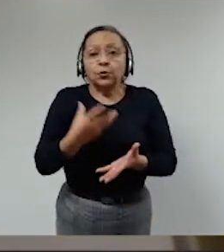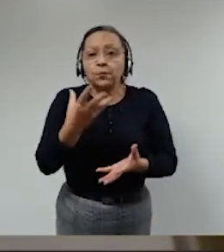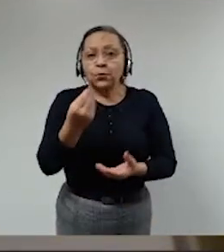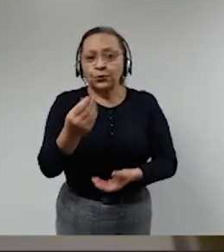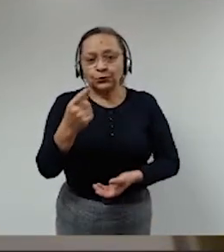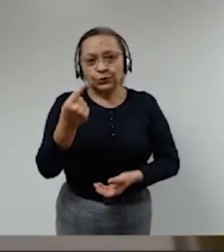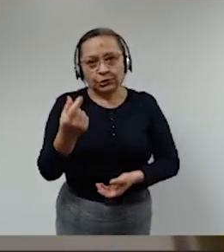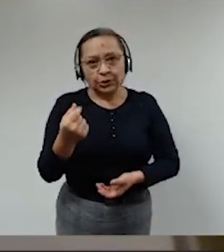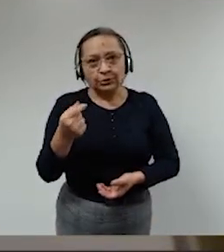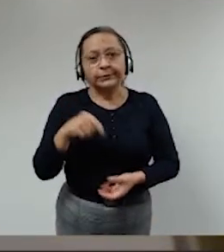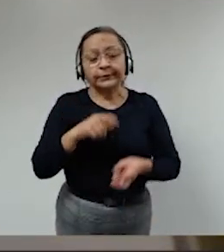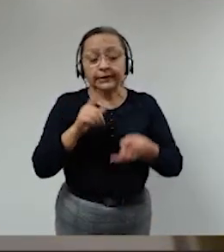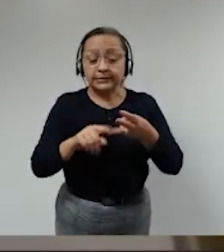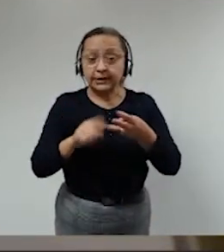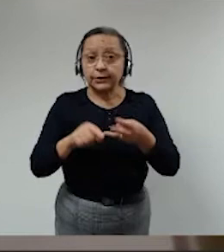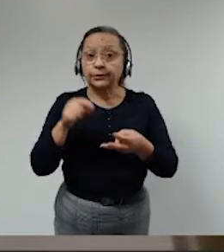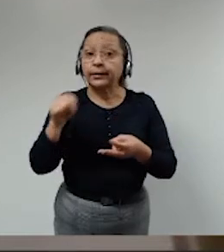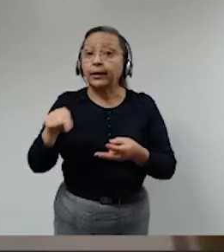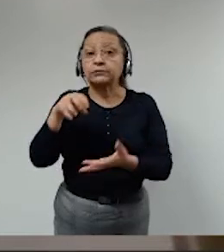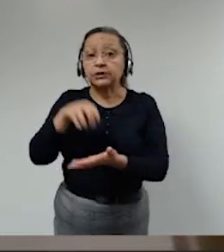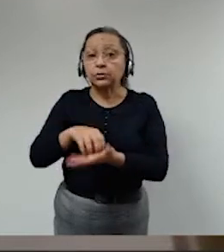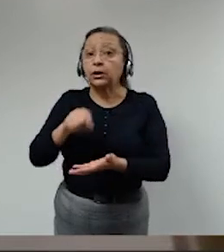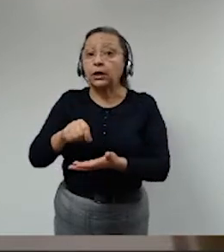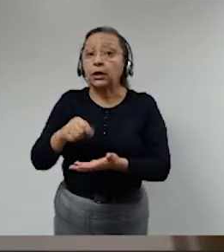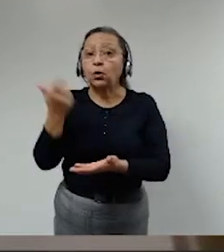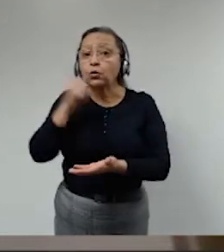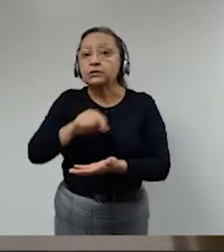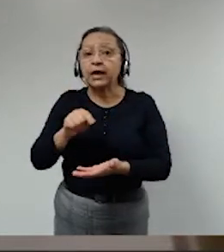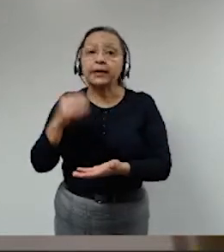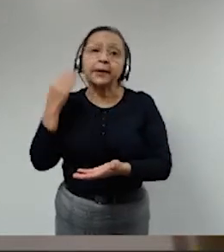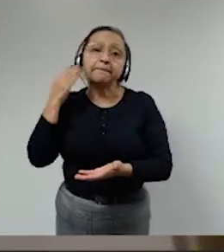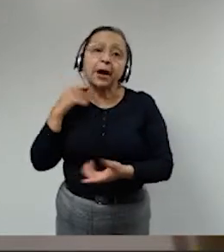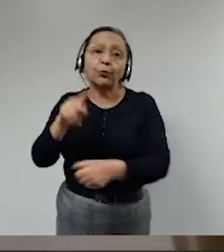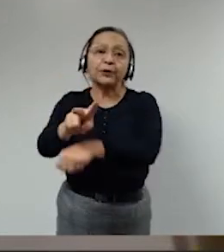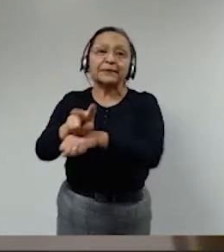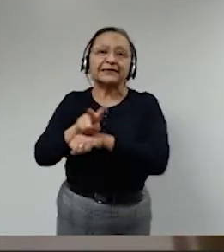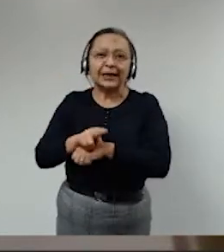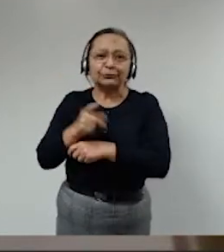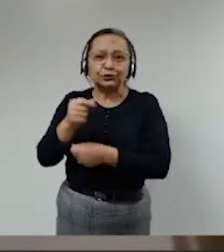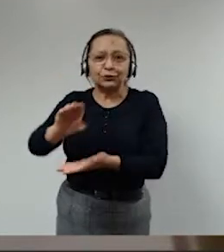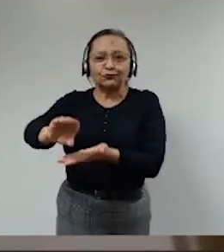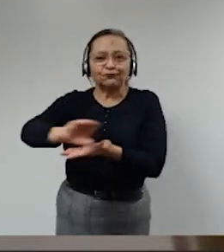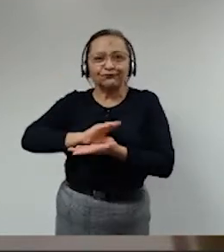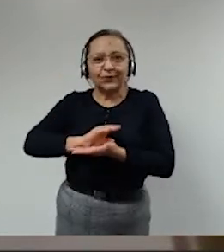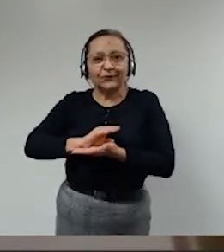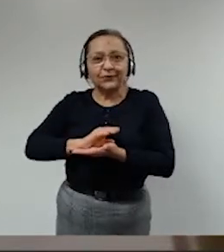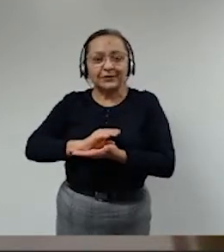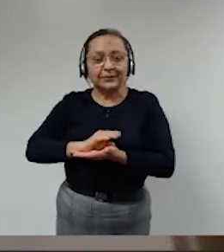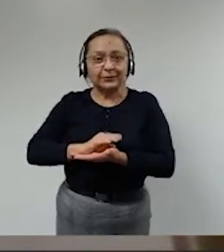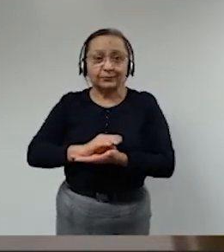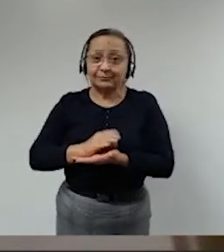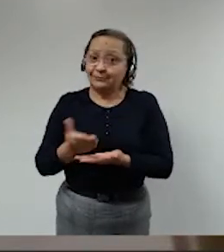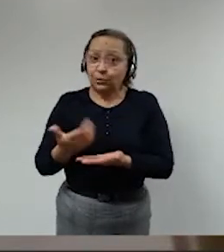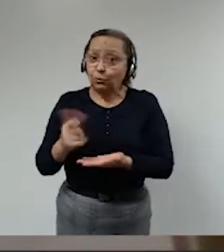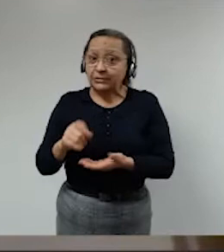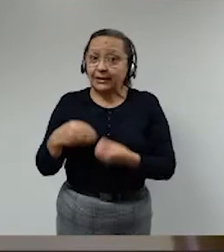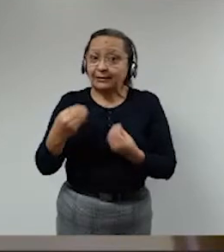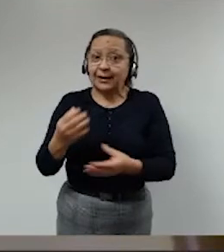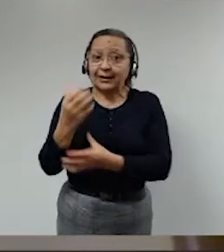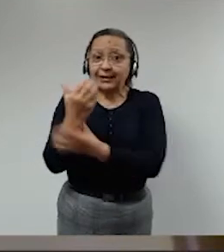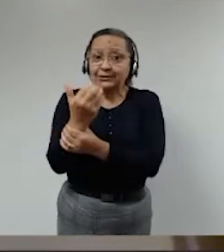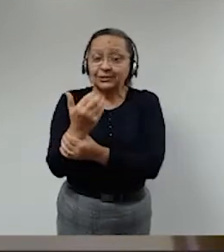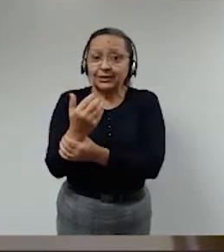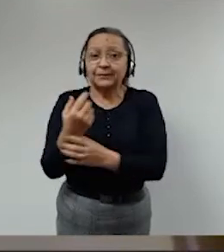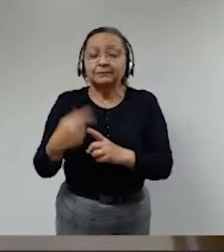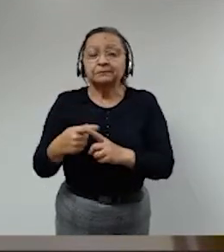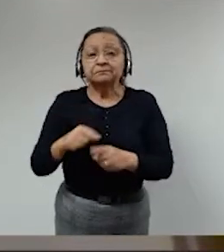setor em que o financiamento não vem do banco, porque você não consegue dar garantia de um produto audiovisual, porque ele como toda a natureza do